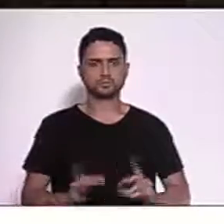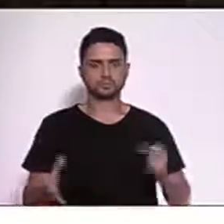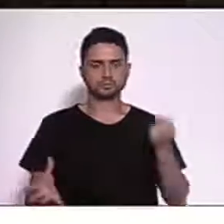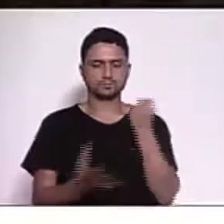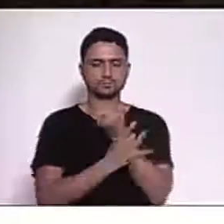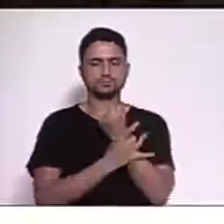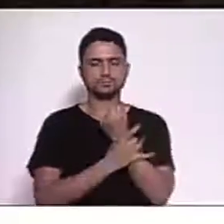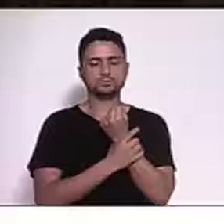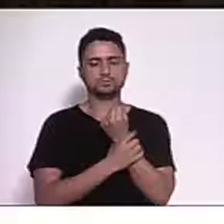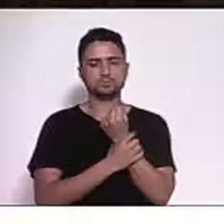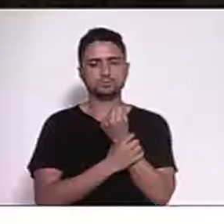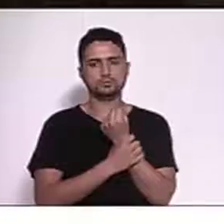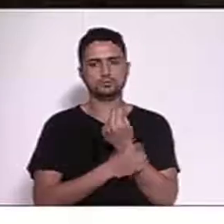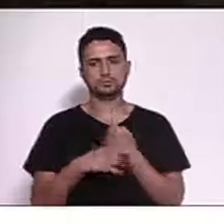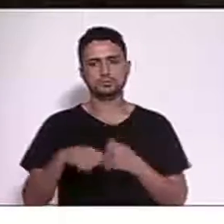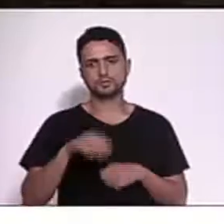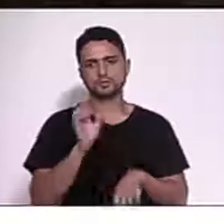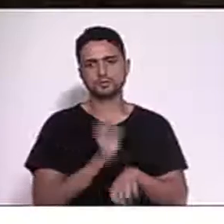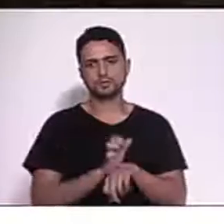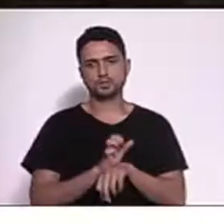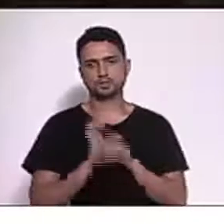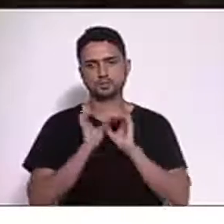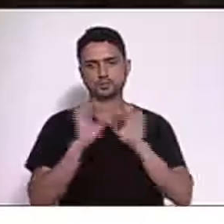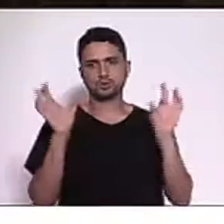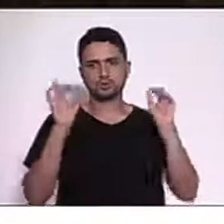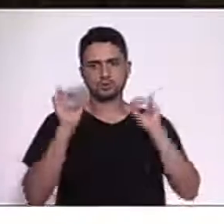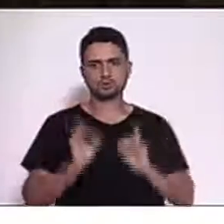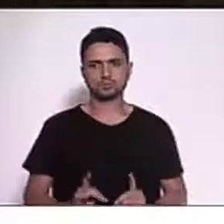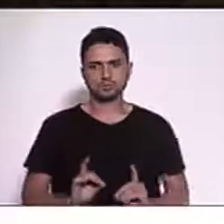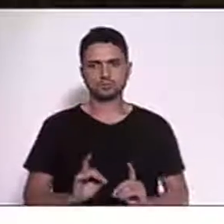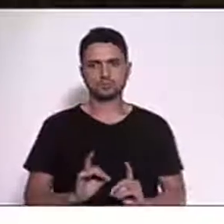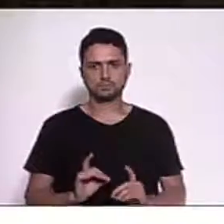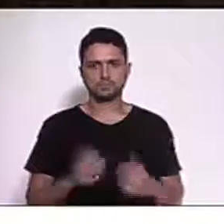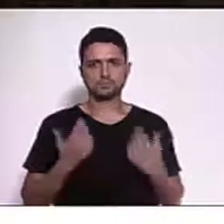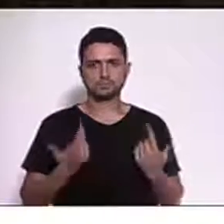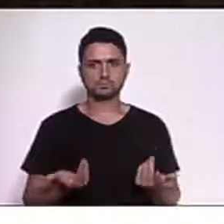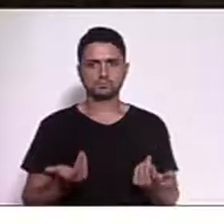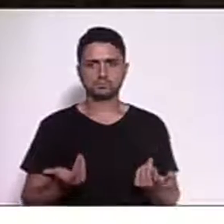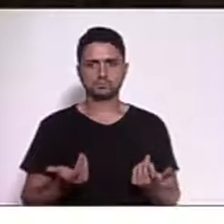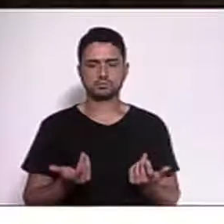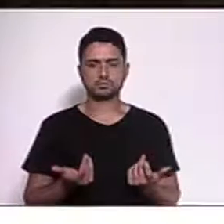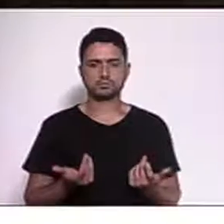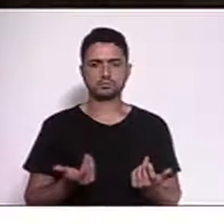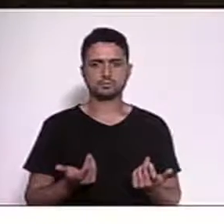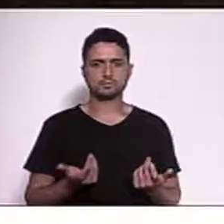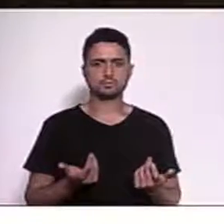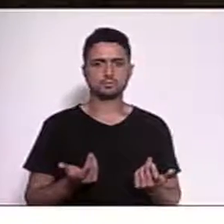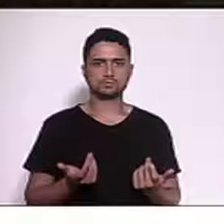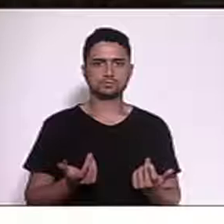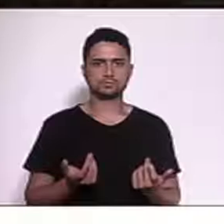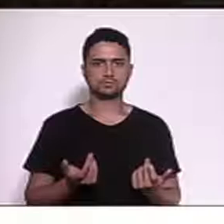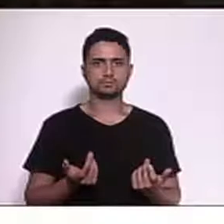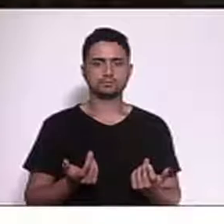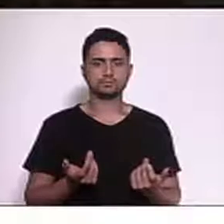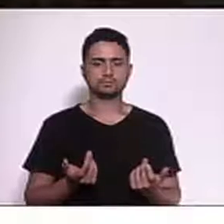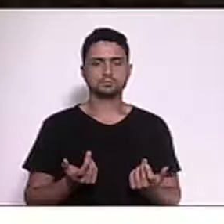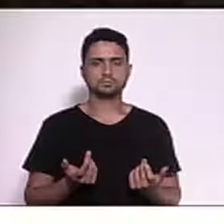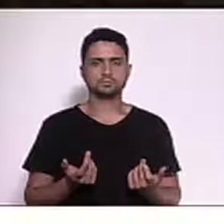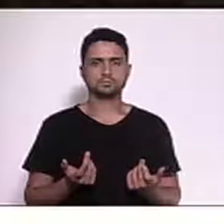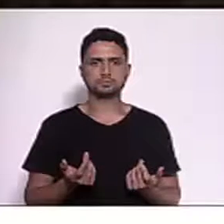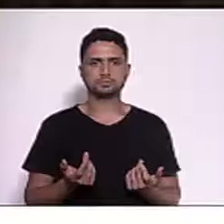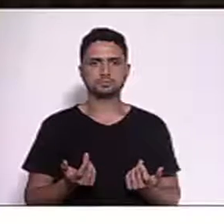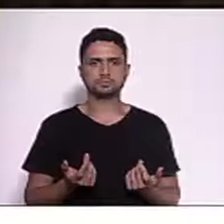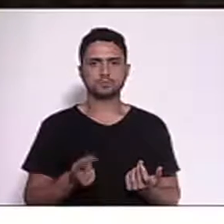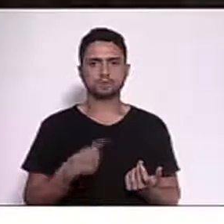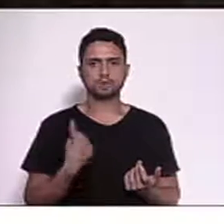garantia exatamente do Estado Democrático de Direito. Então, isto daí é que